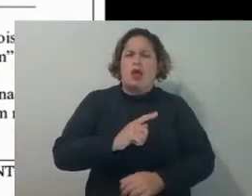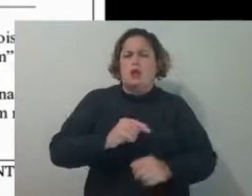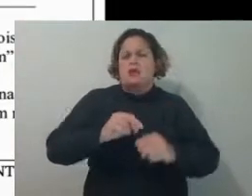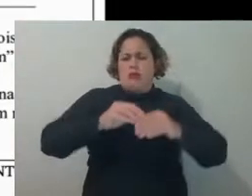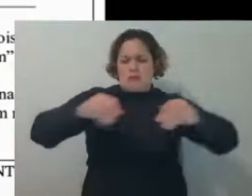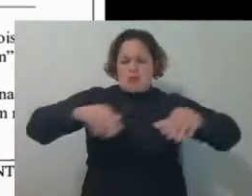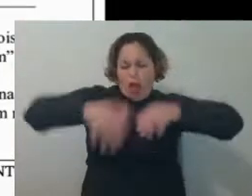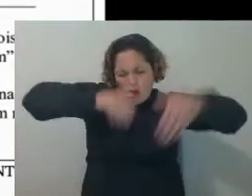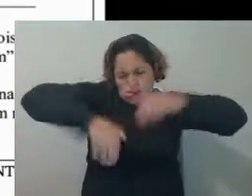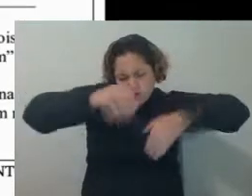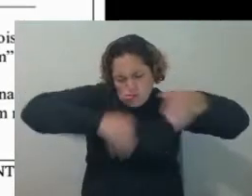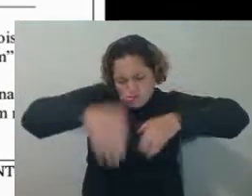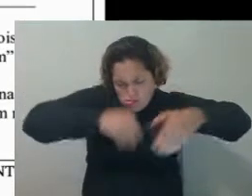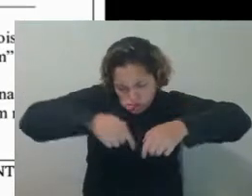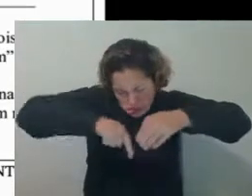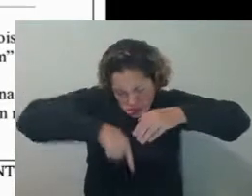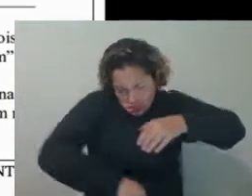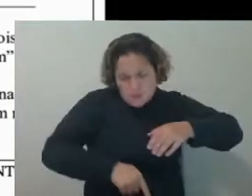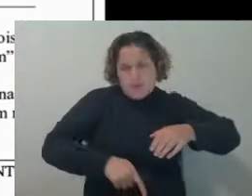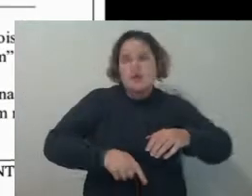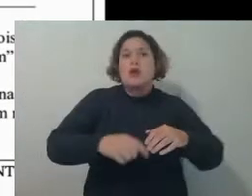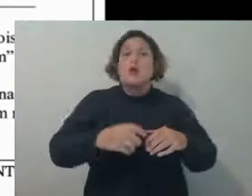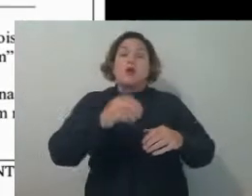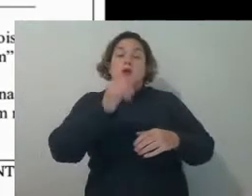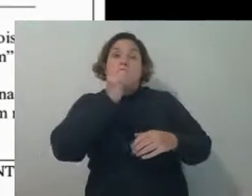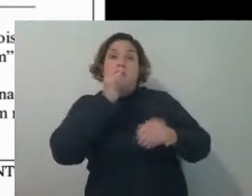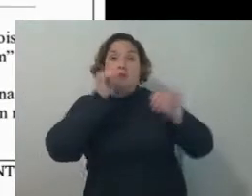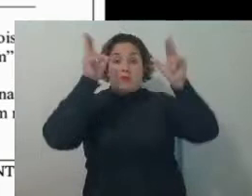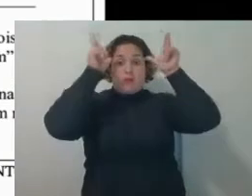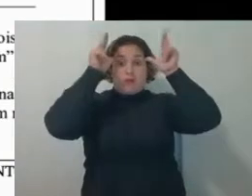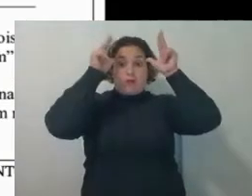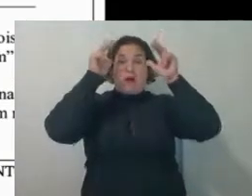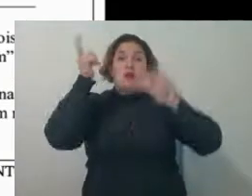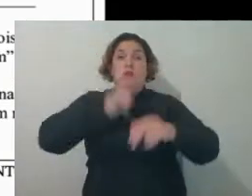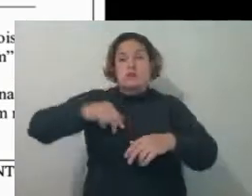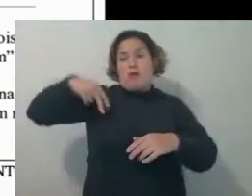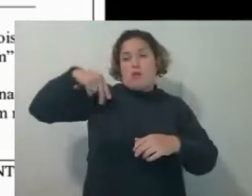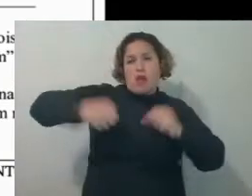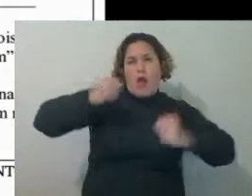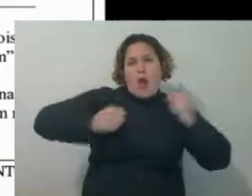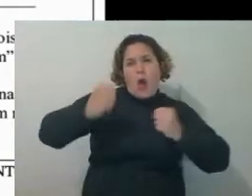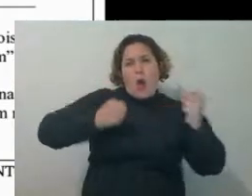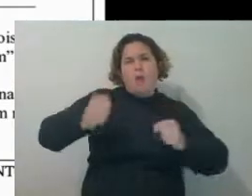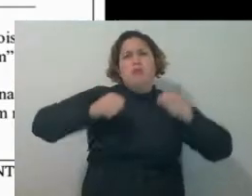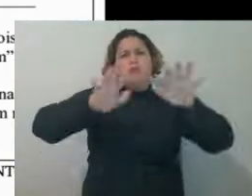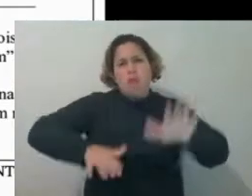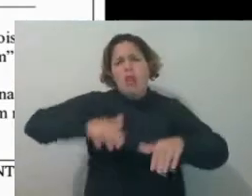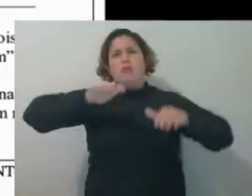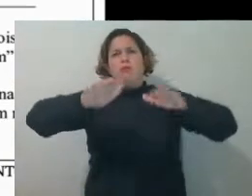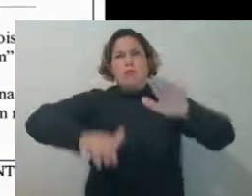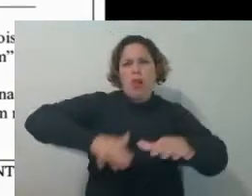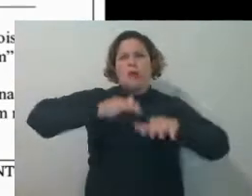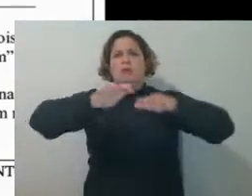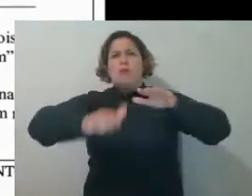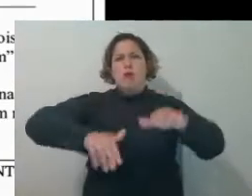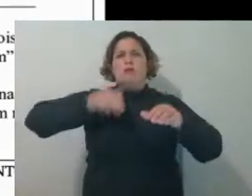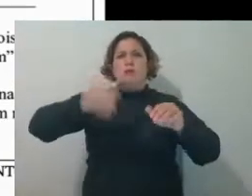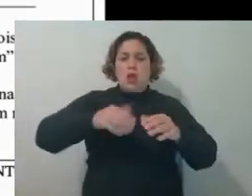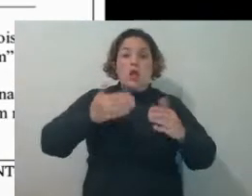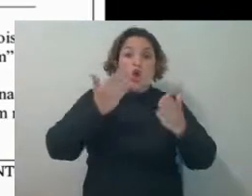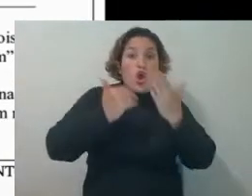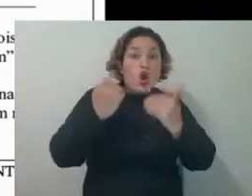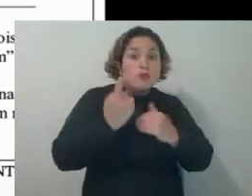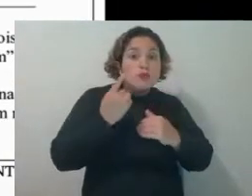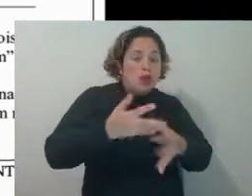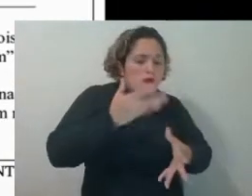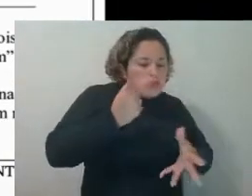cavar, correr. No caso do cavalo, por exemplo, se ele consegue pastar também, correr ou não. Se o animal fica em